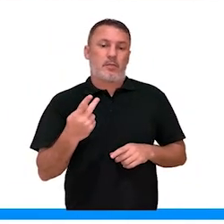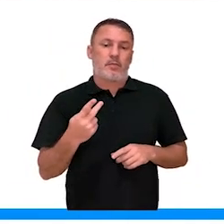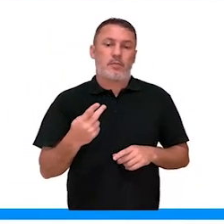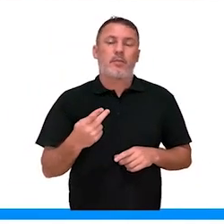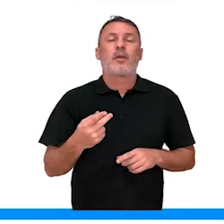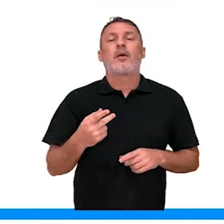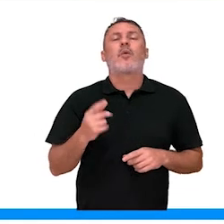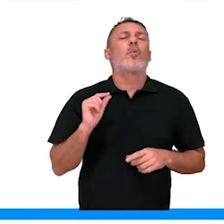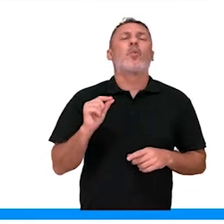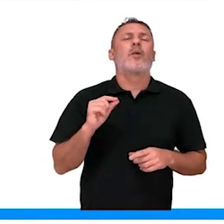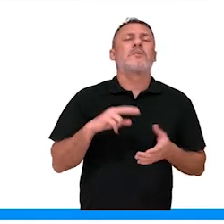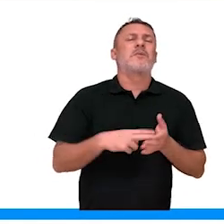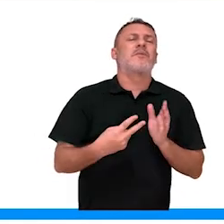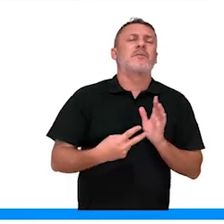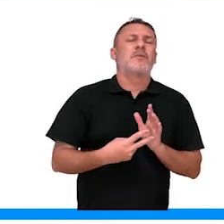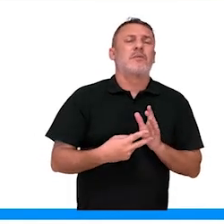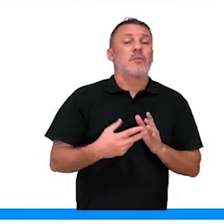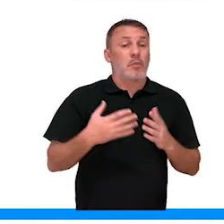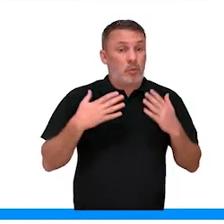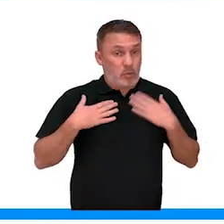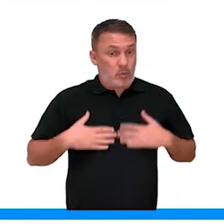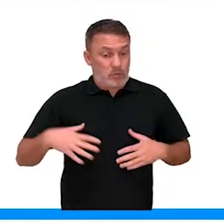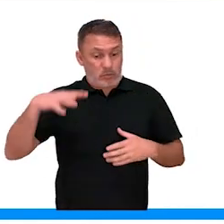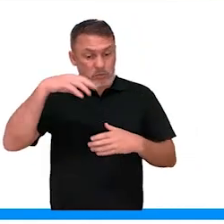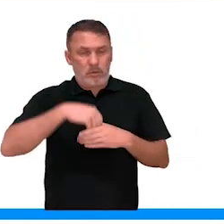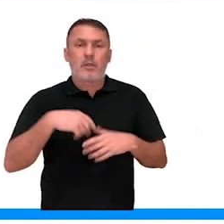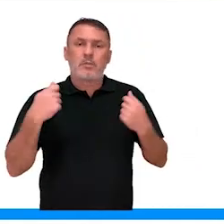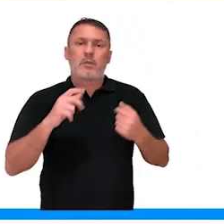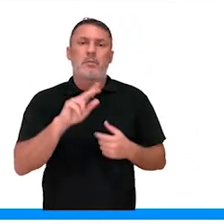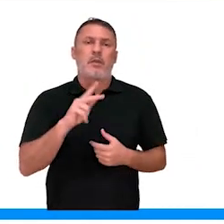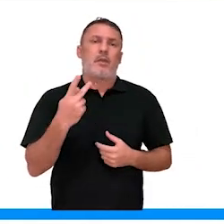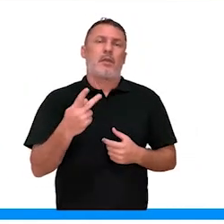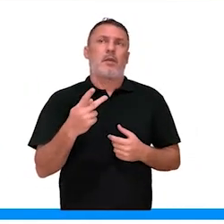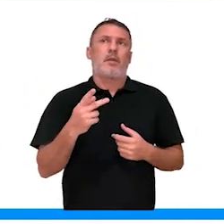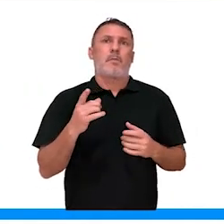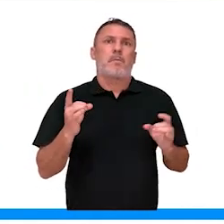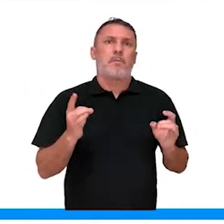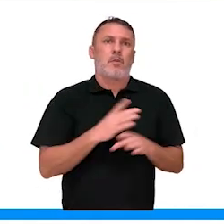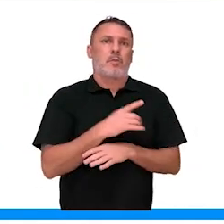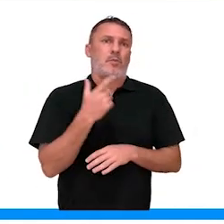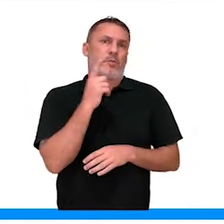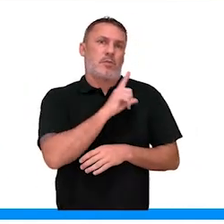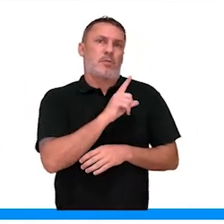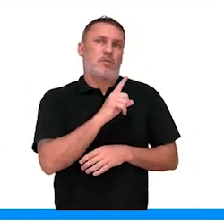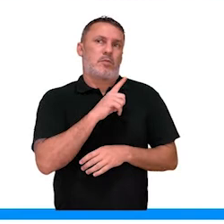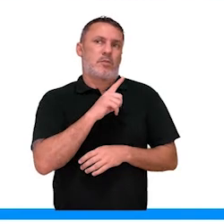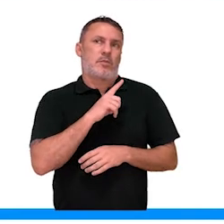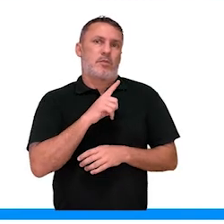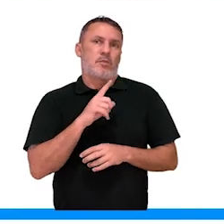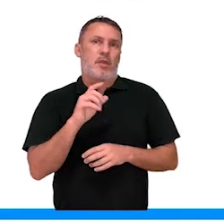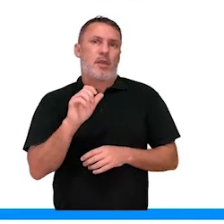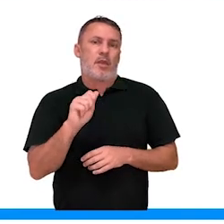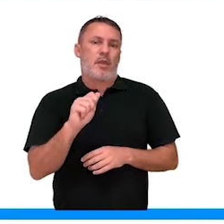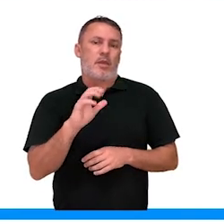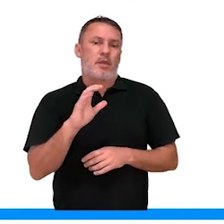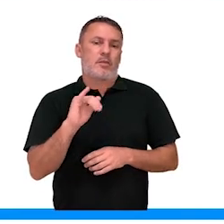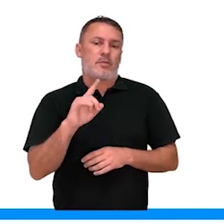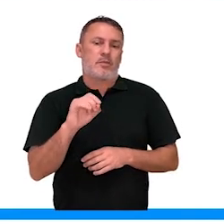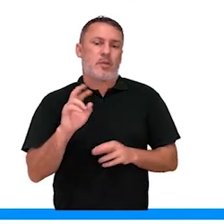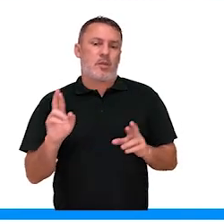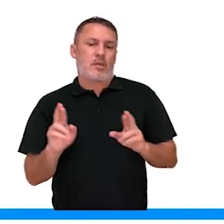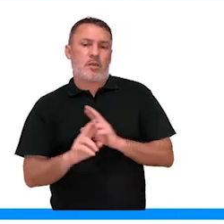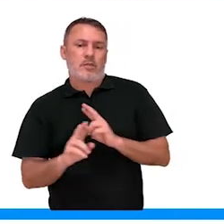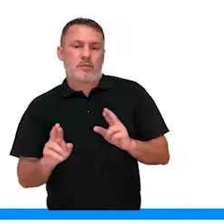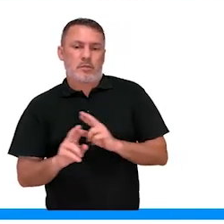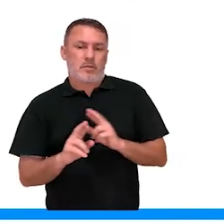pH. Então, o nosso corpo, ele precisa ter um pH adequado em relação à acidez e